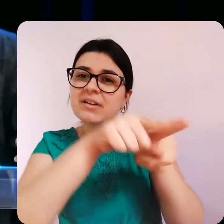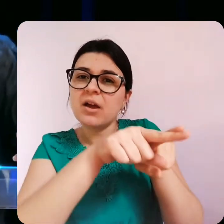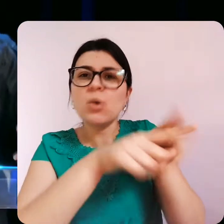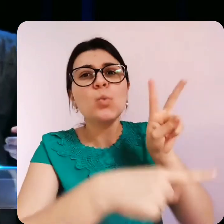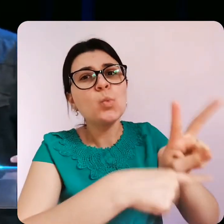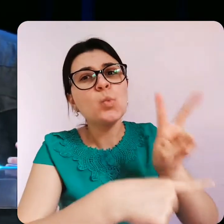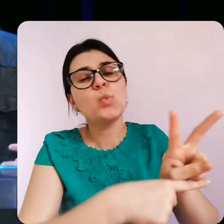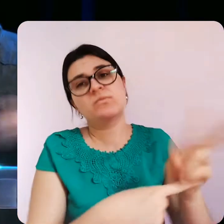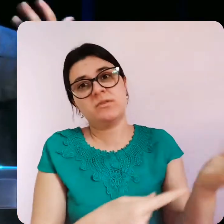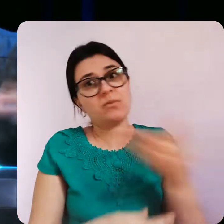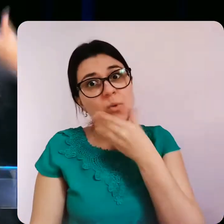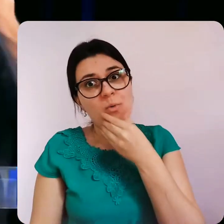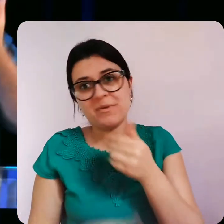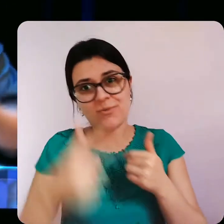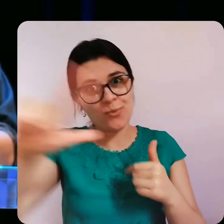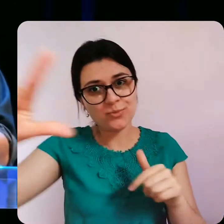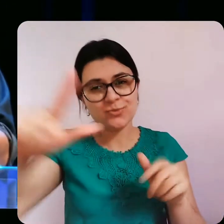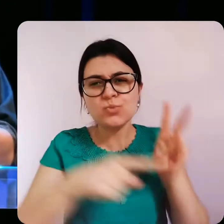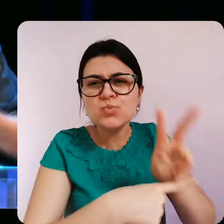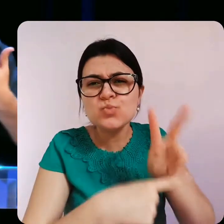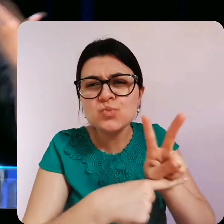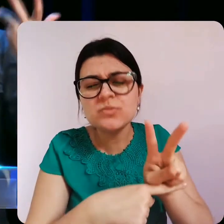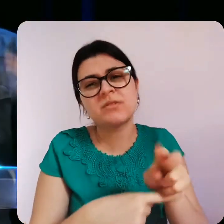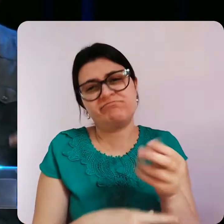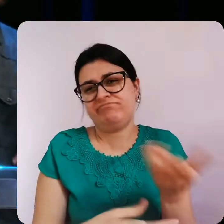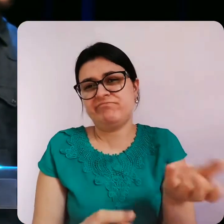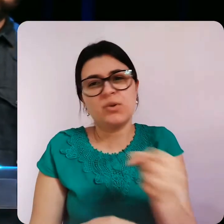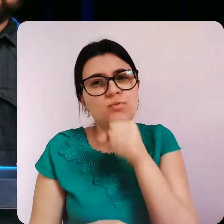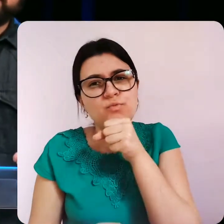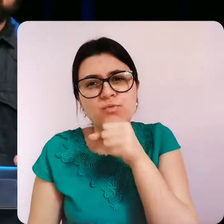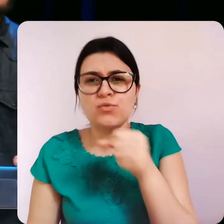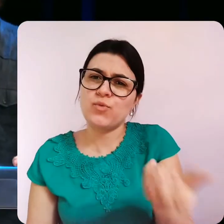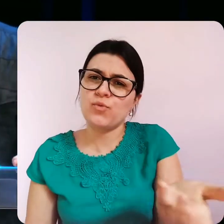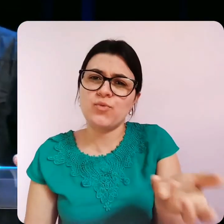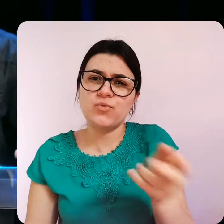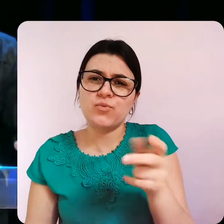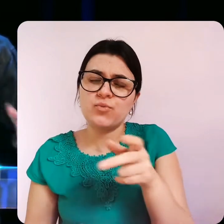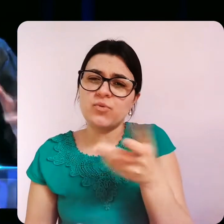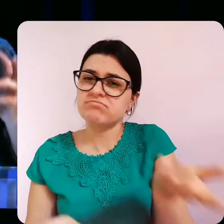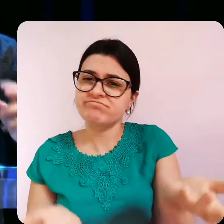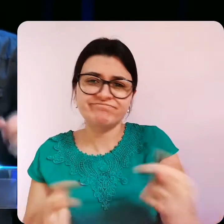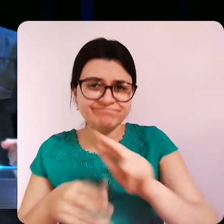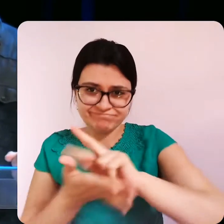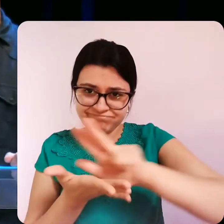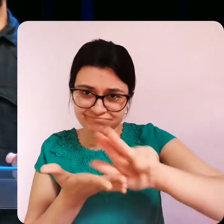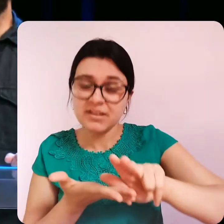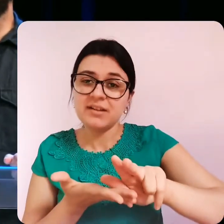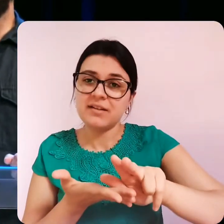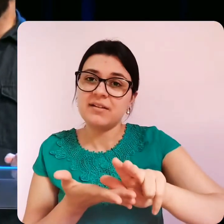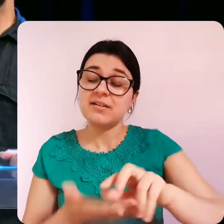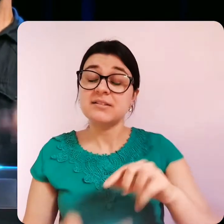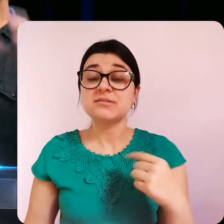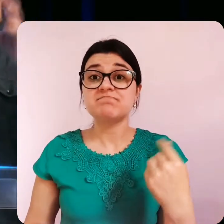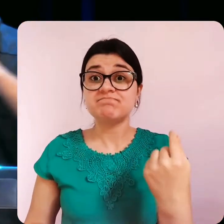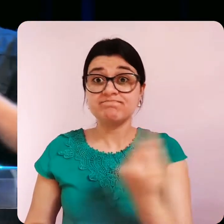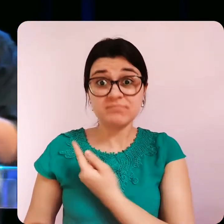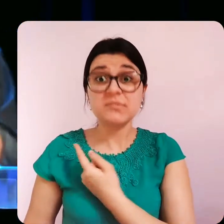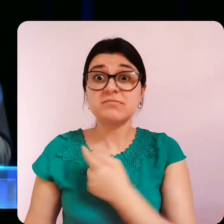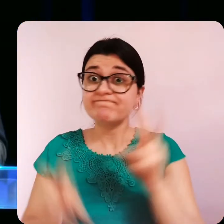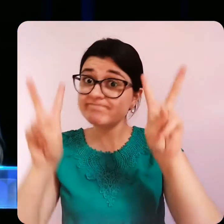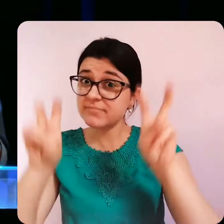Deus. É necessário que algo aconteça para que nós nos tornemos filhos. É exatamente sobre isso que eu quero falar hoje à noite.